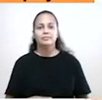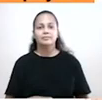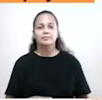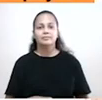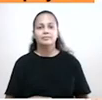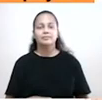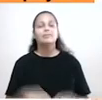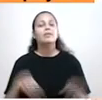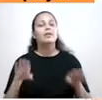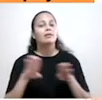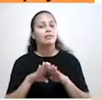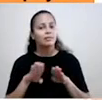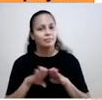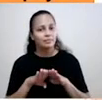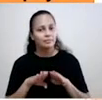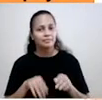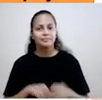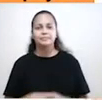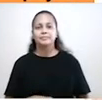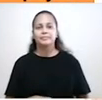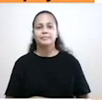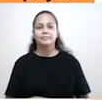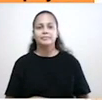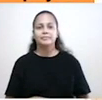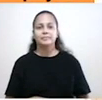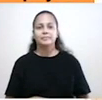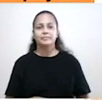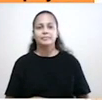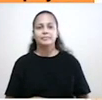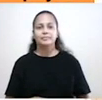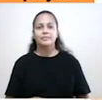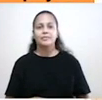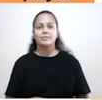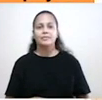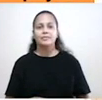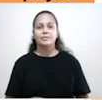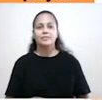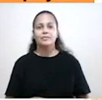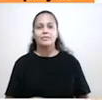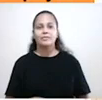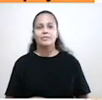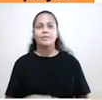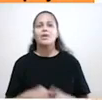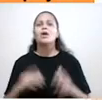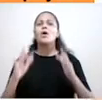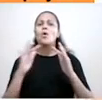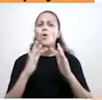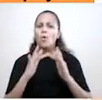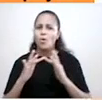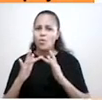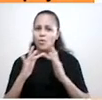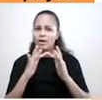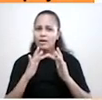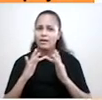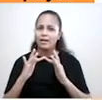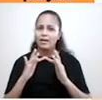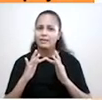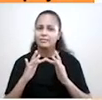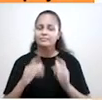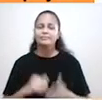particípio, accepted também. Olha só, agree, concordar. O passado do